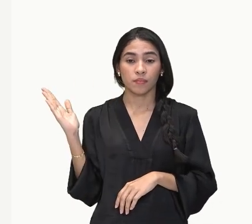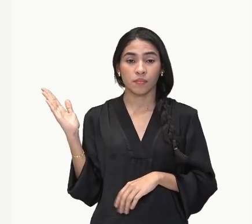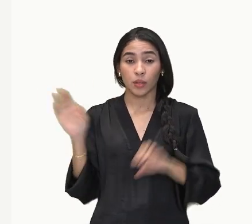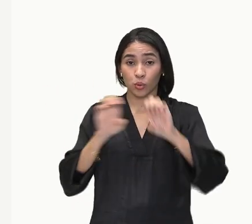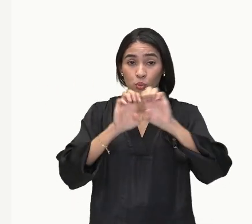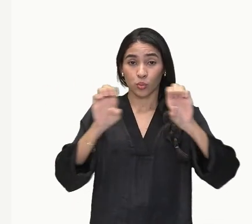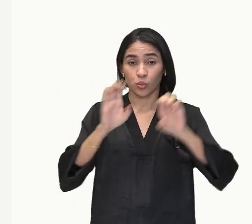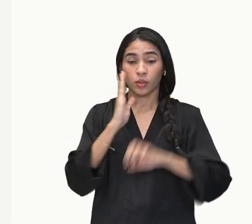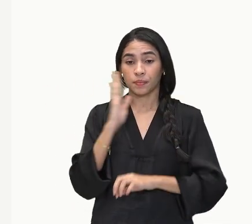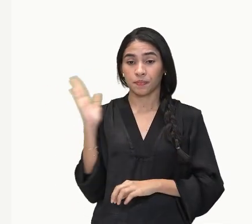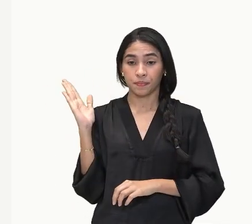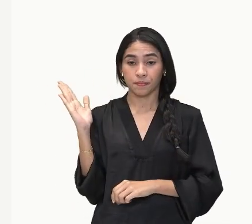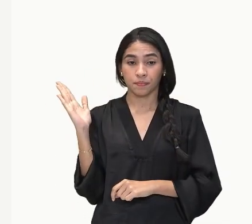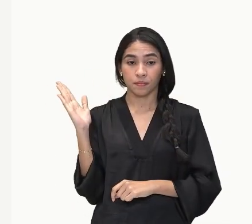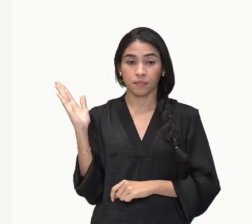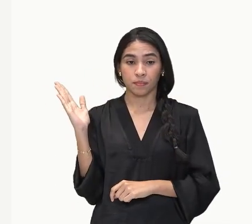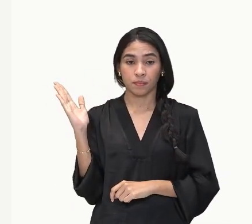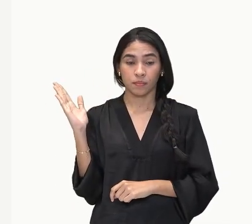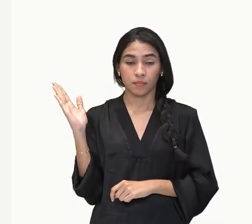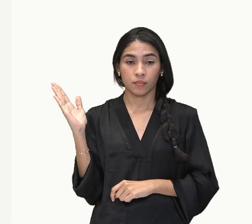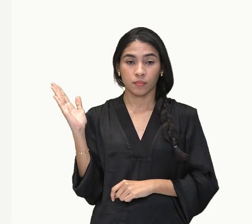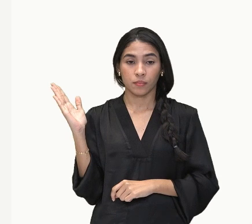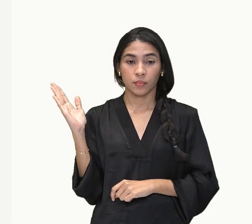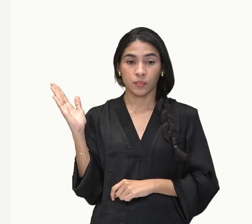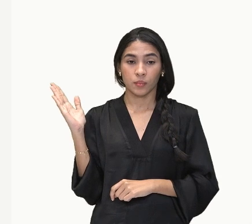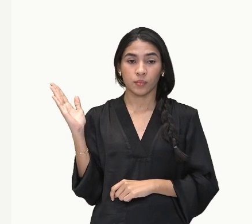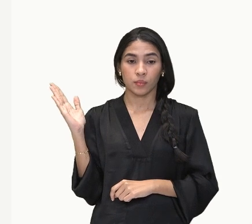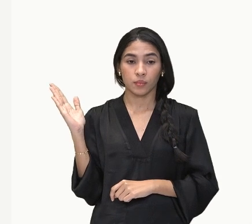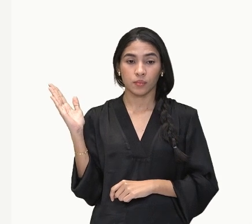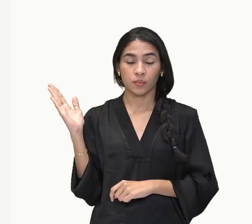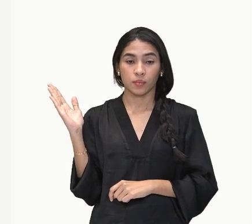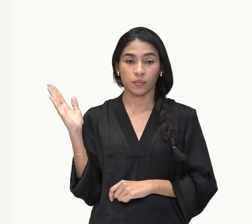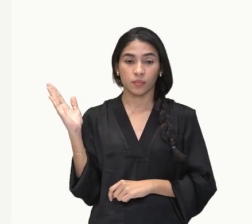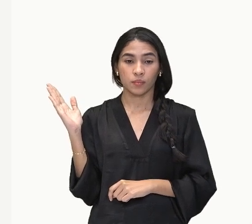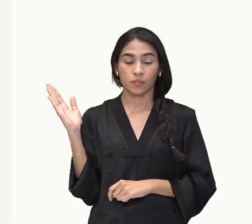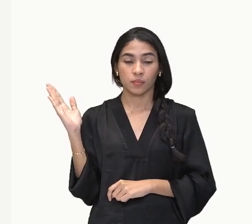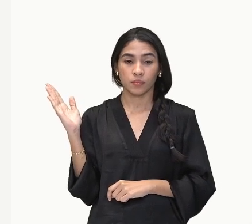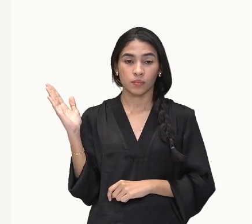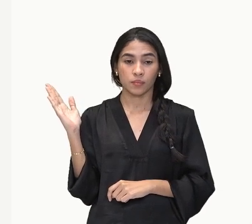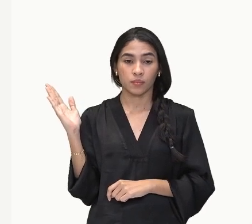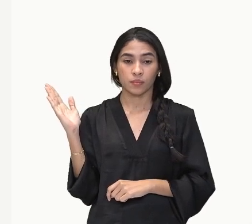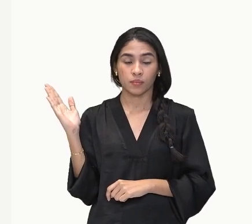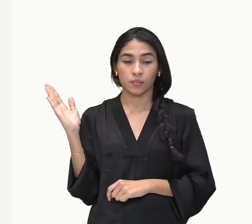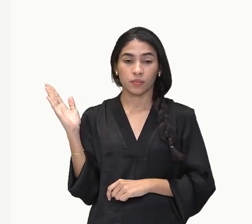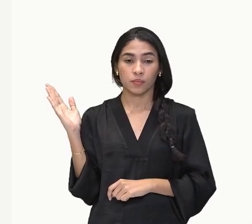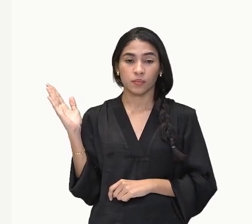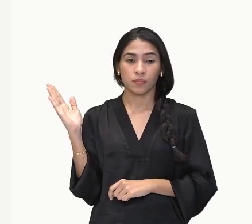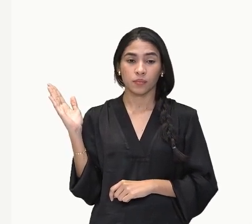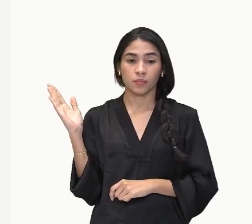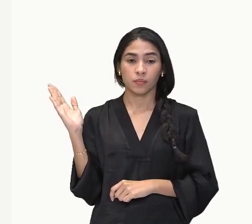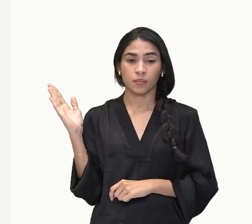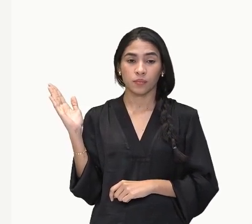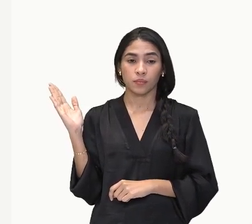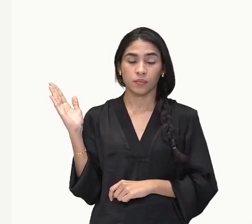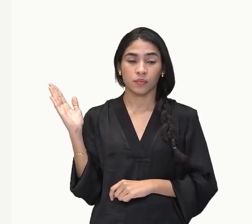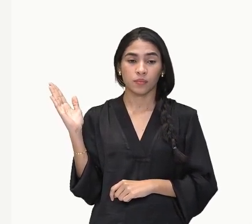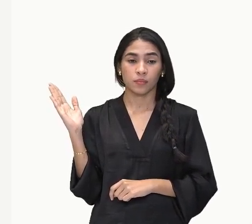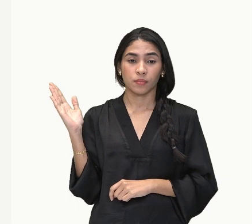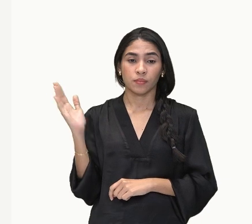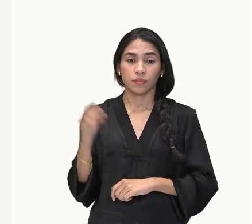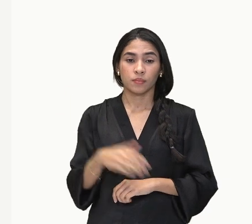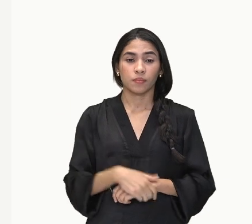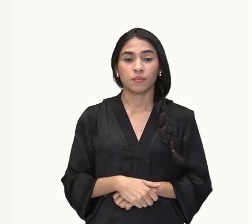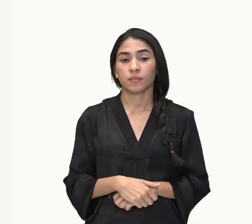igual a massa vezes a velocidade ao quadrado dividido por